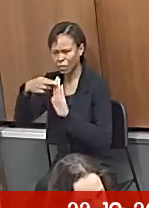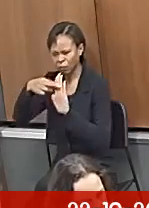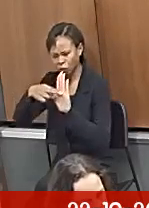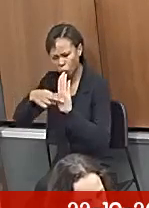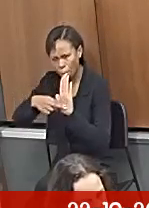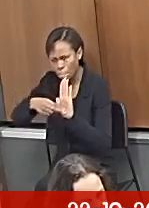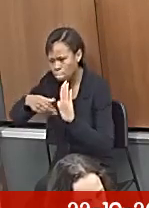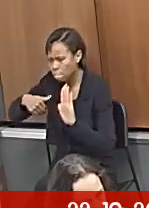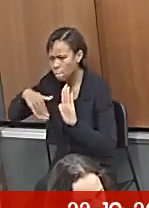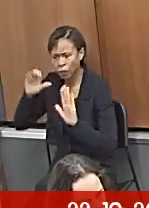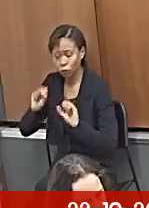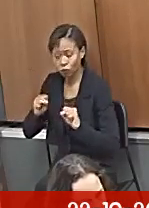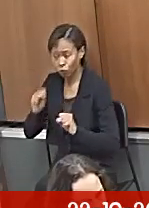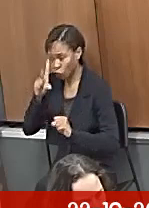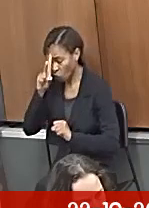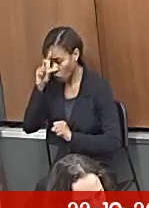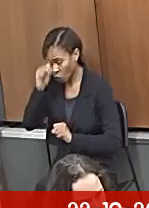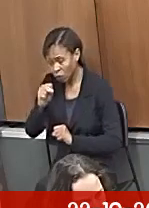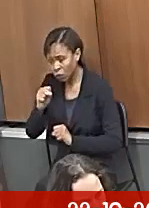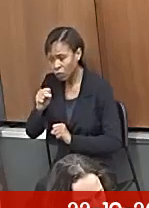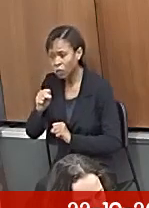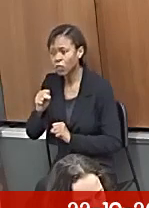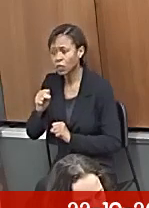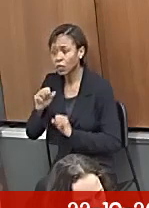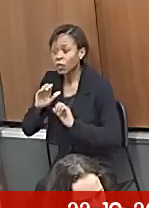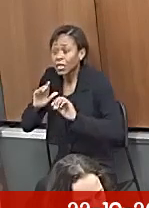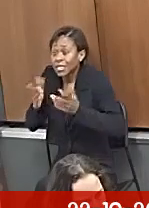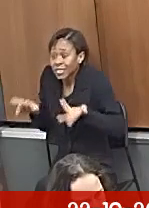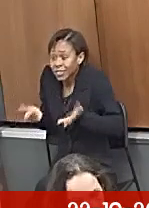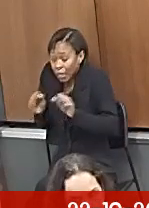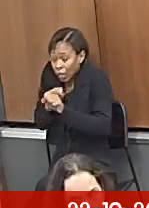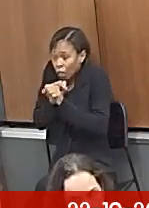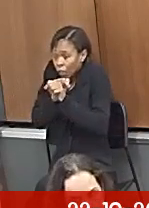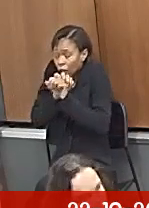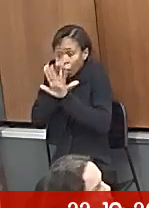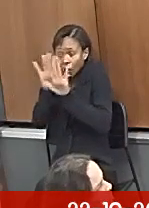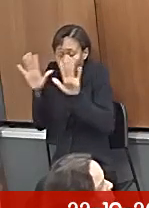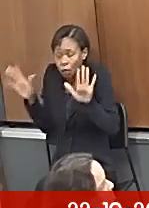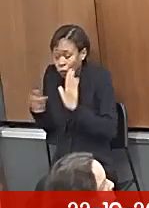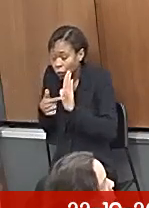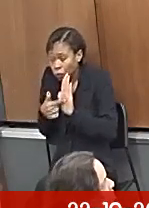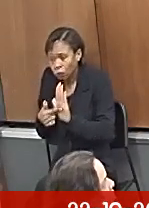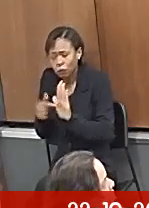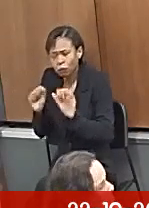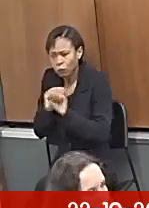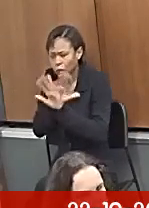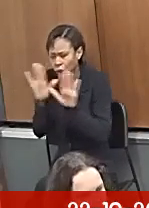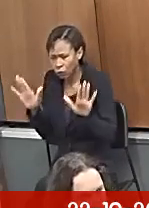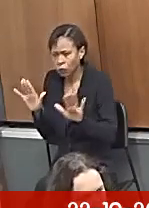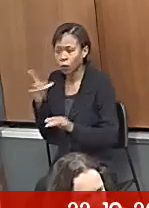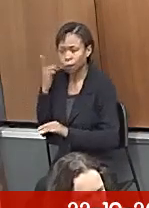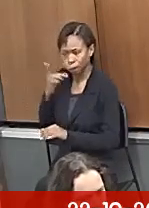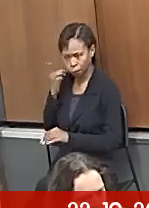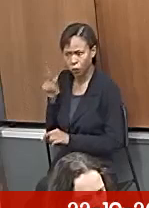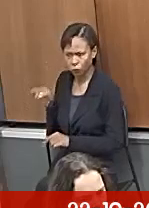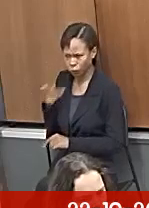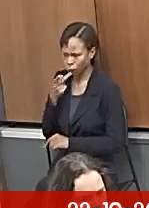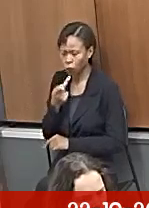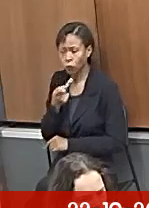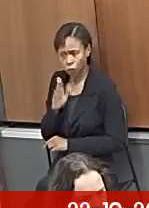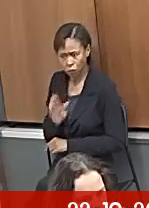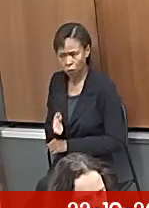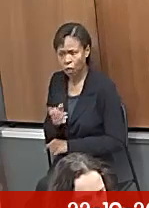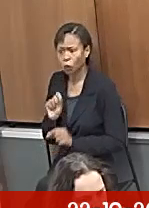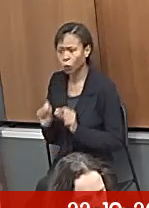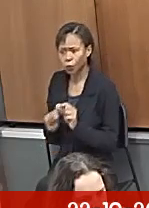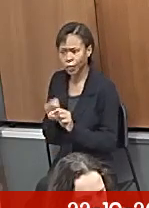normativas todas. E está mais do que claro, está mais que claro. Inclusive, foi até falado pelo deputado, né, da questão